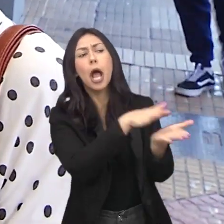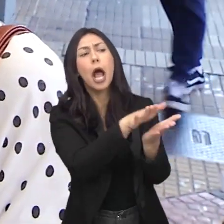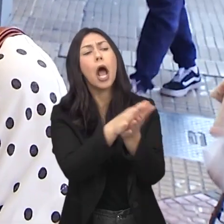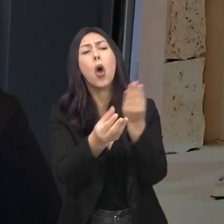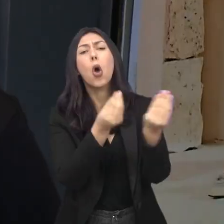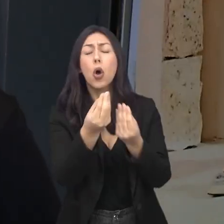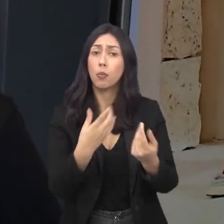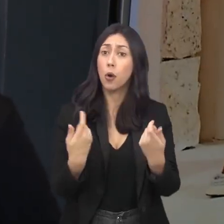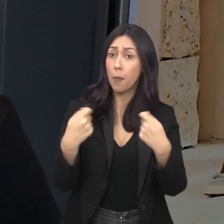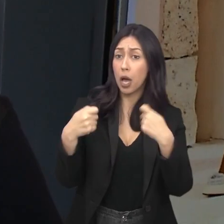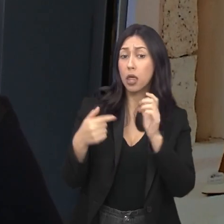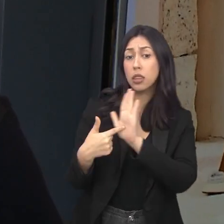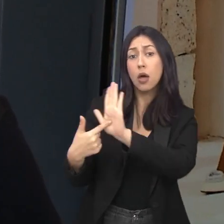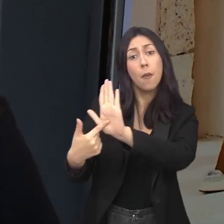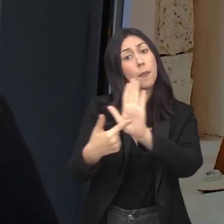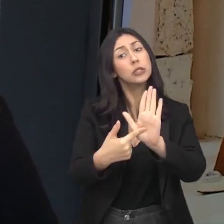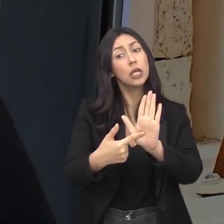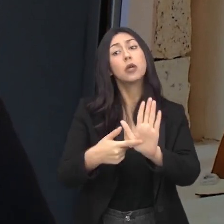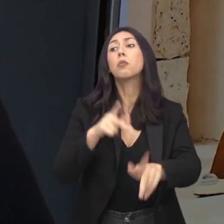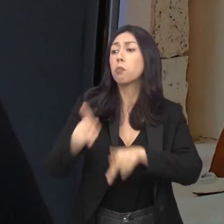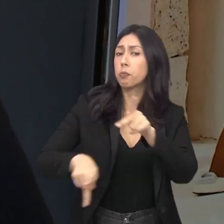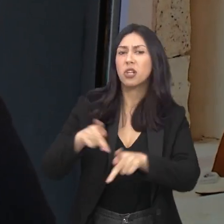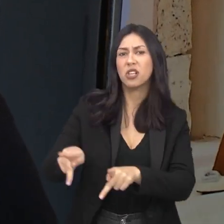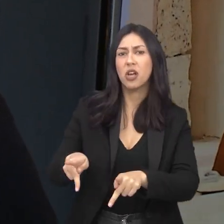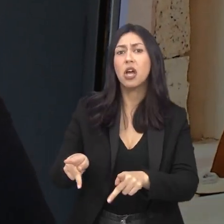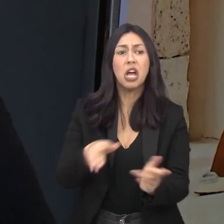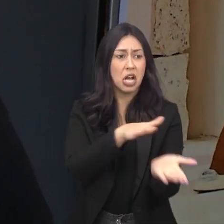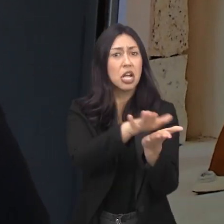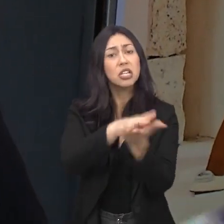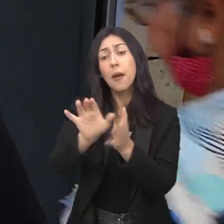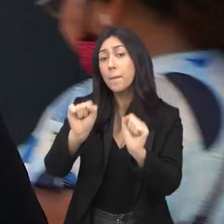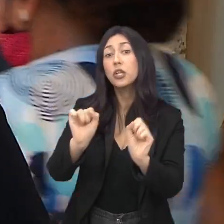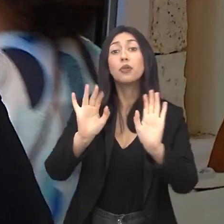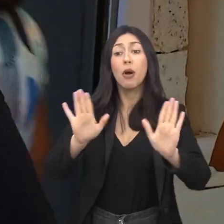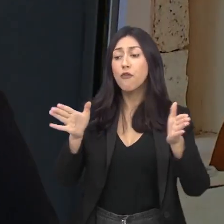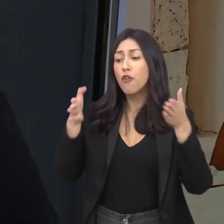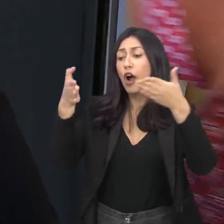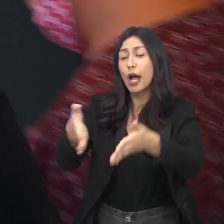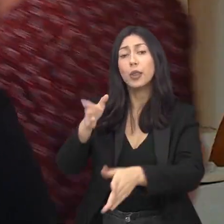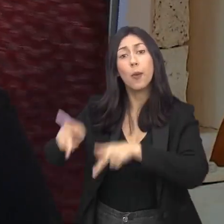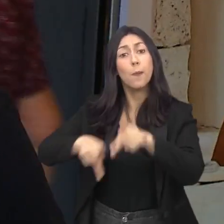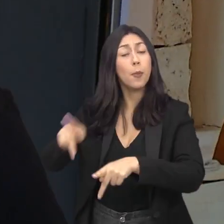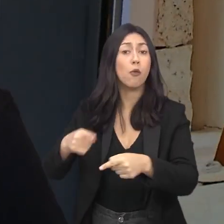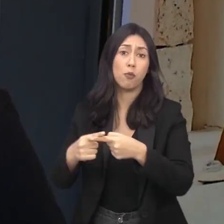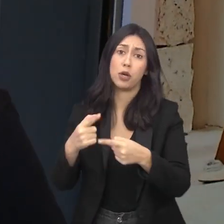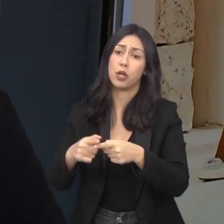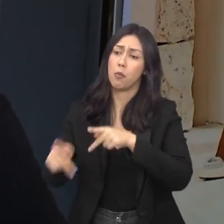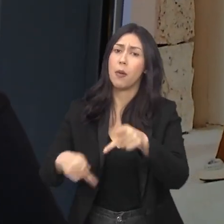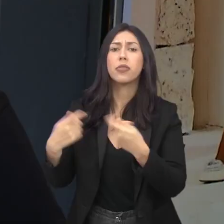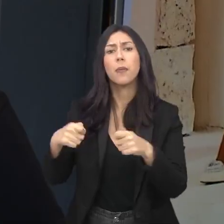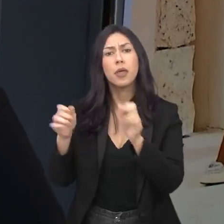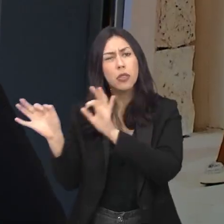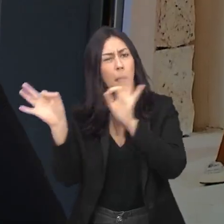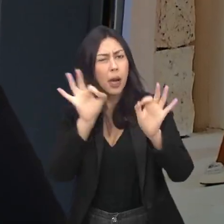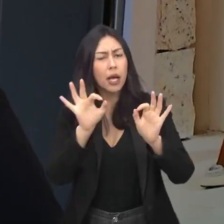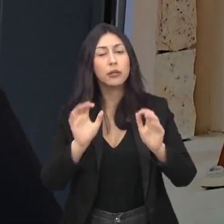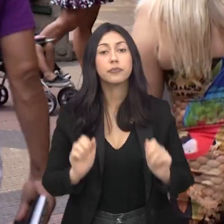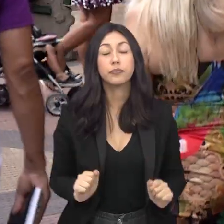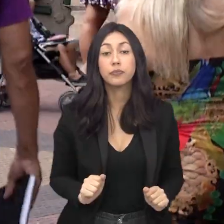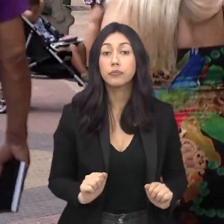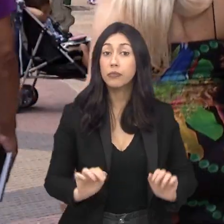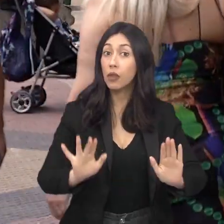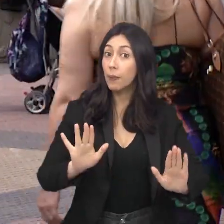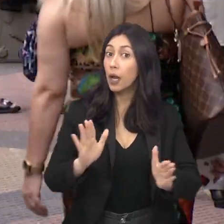gastando, né? Tem que ser divulgado para a população. Pode gastar, mas com a população, que a população tem acesso a essas coisas, não para